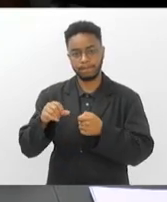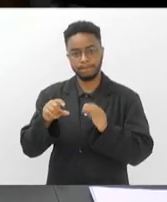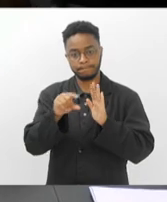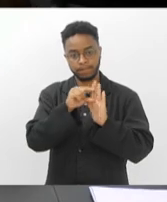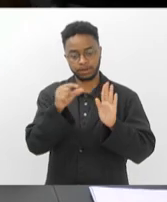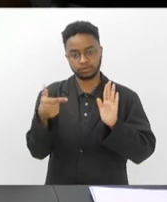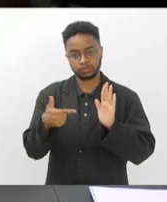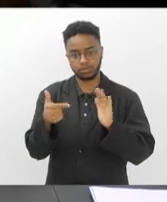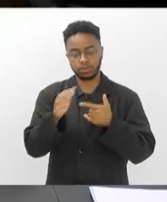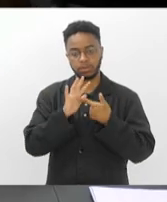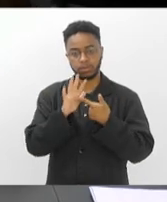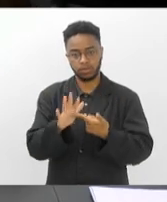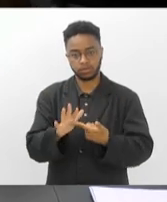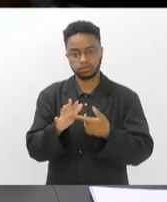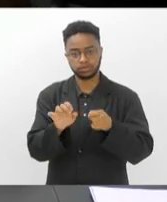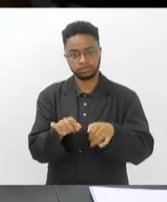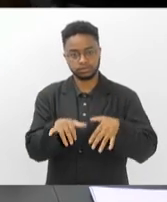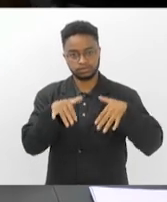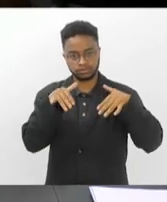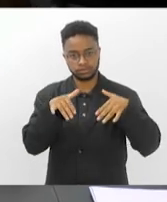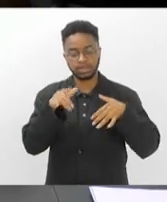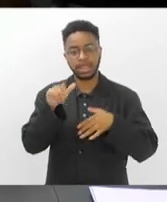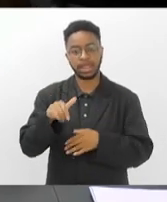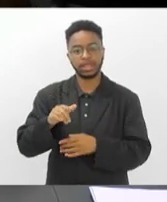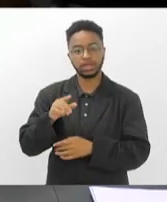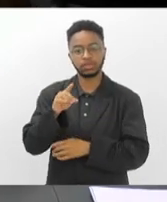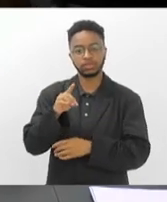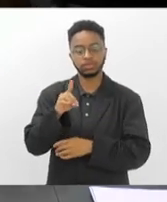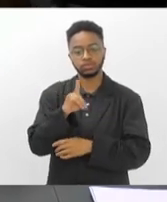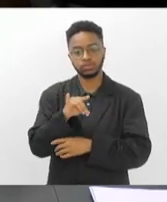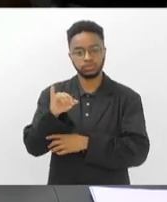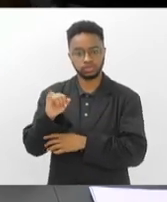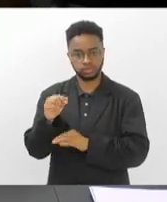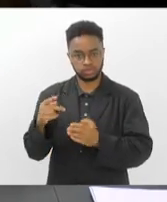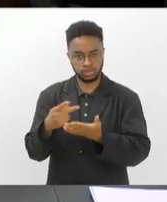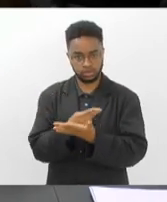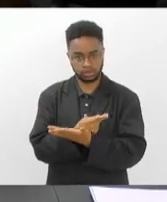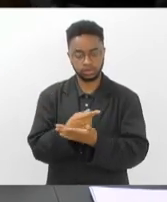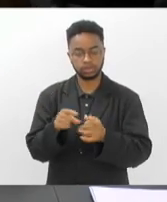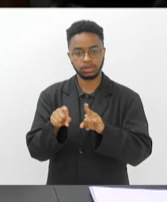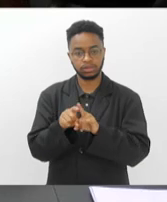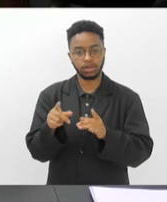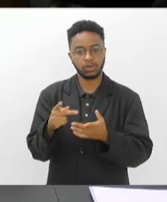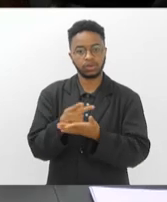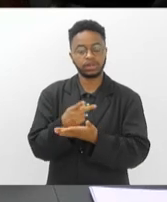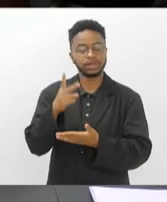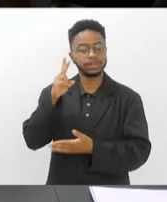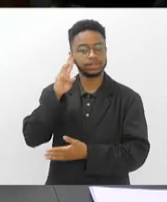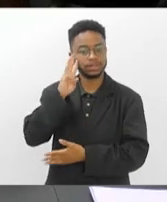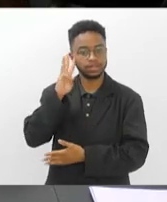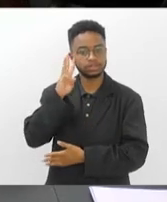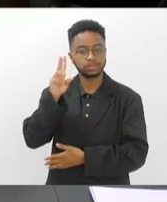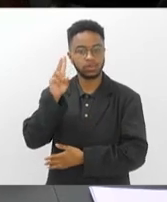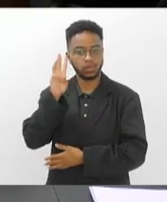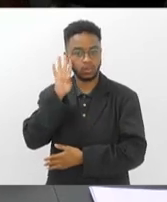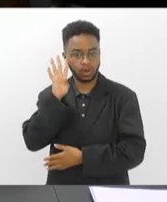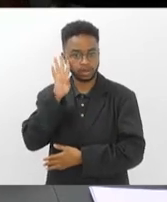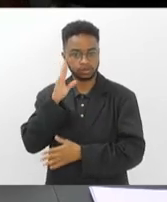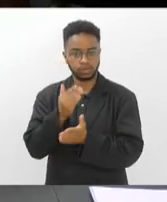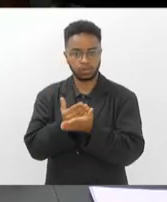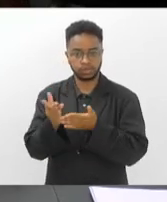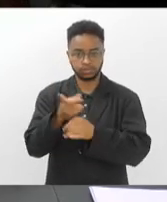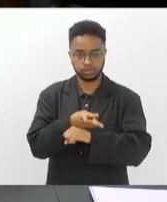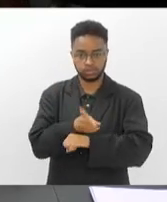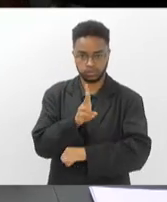sessões ordinárias são diurnas e serão realizadas terças e quartas-feiras, com início às